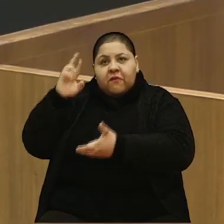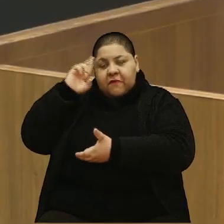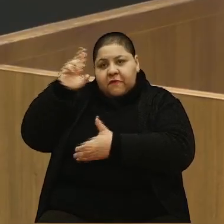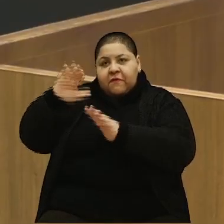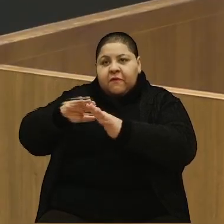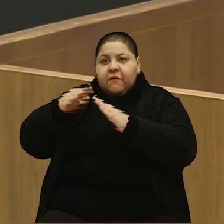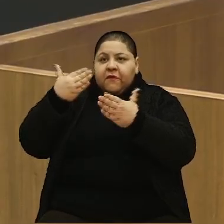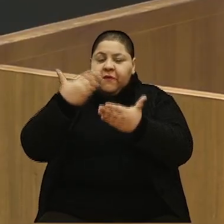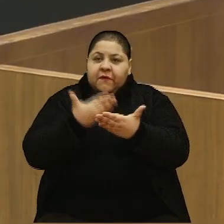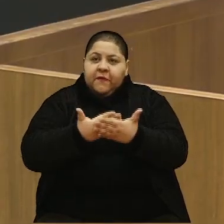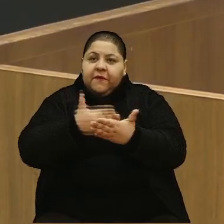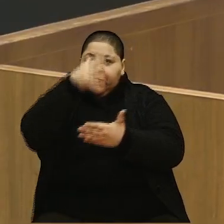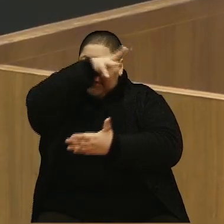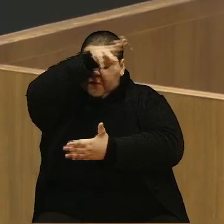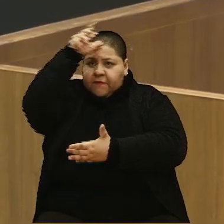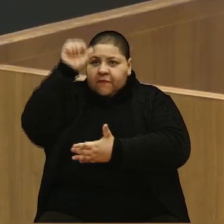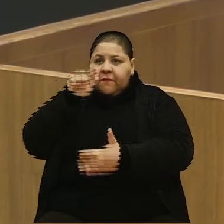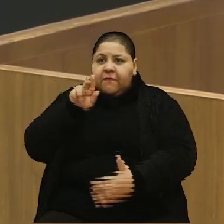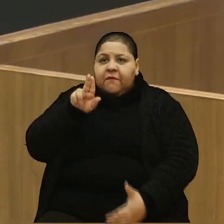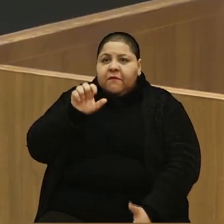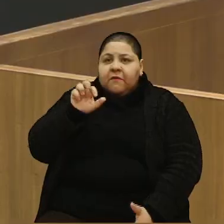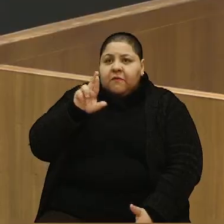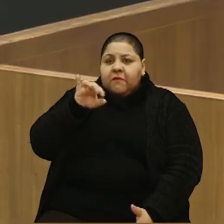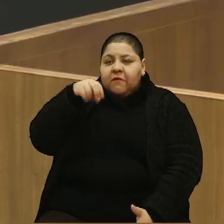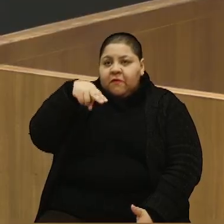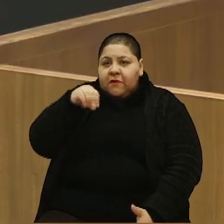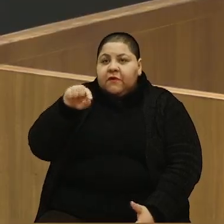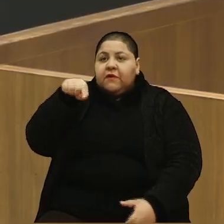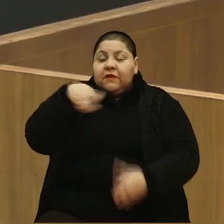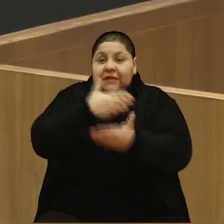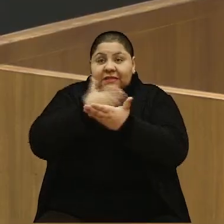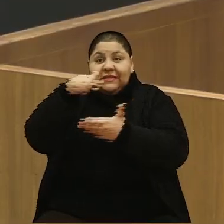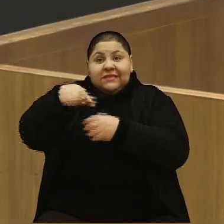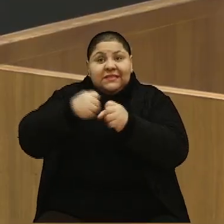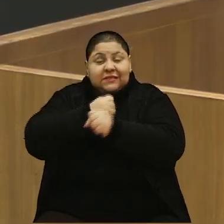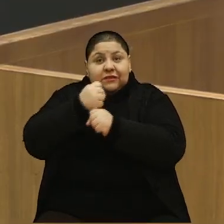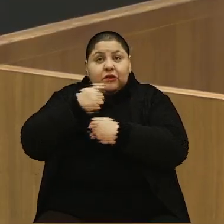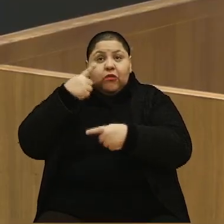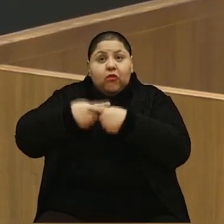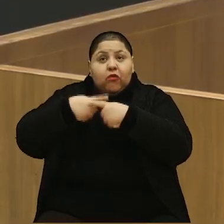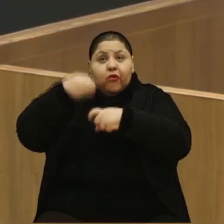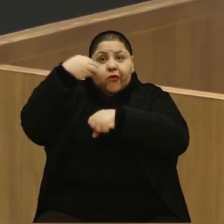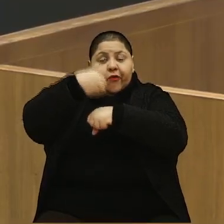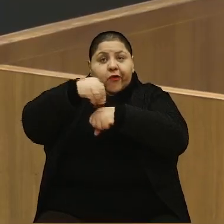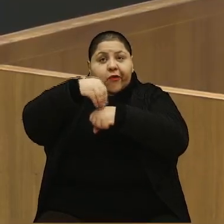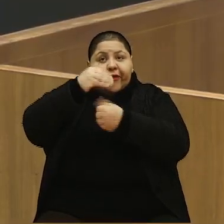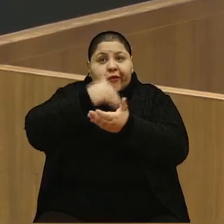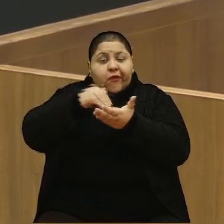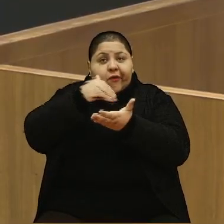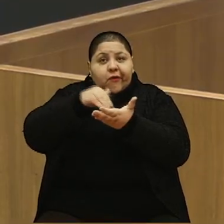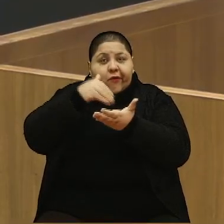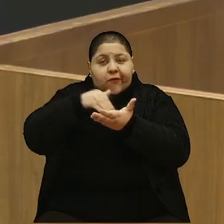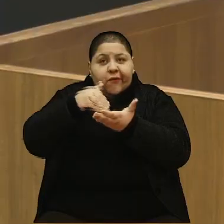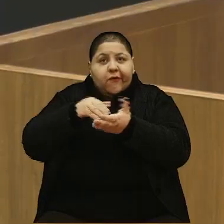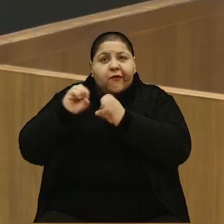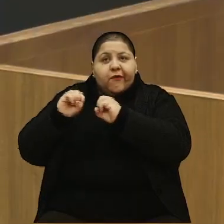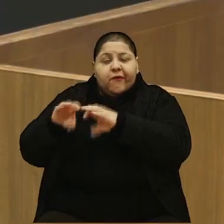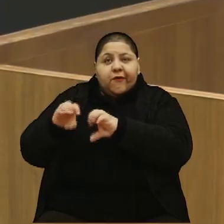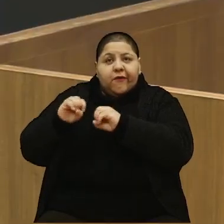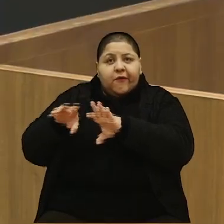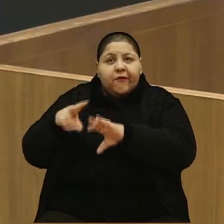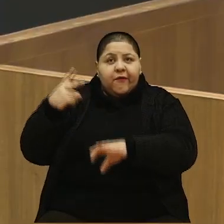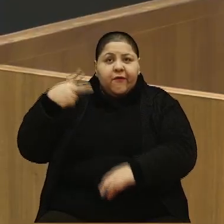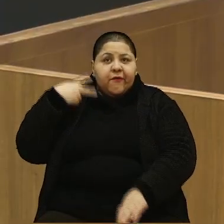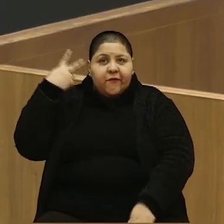Escola Guerino Zunho. Entrei esse ano através de uma indicação do secretário na época da Educação, o